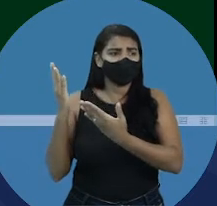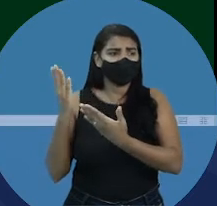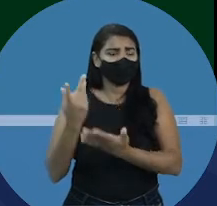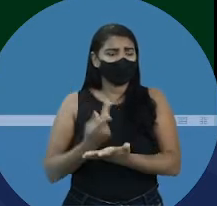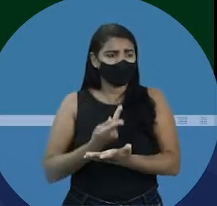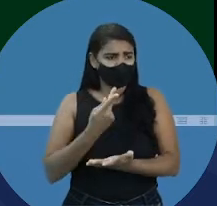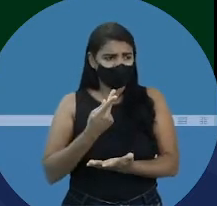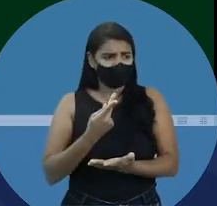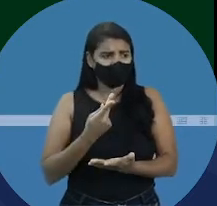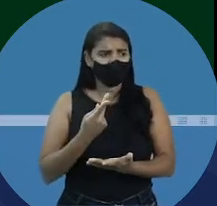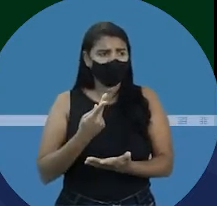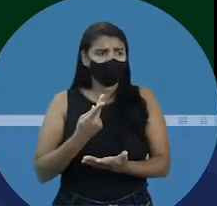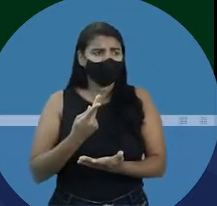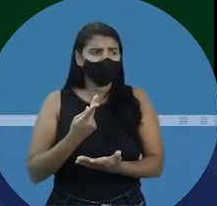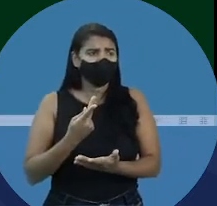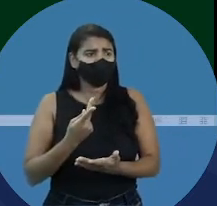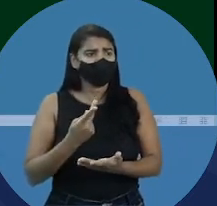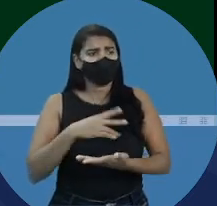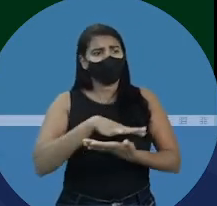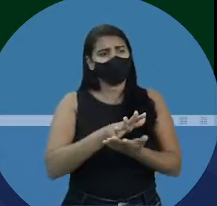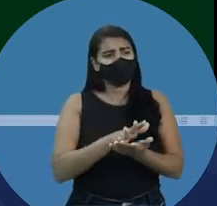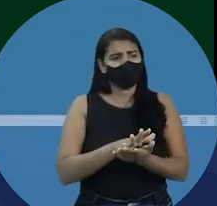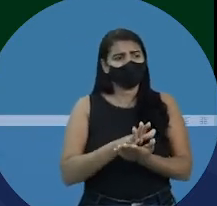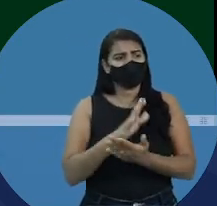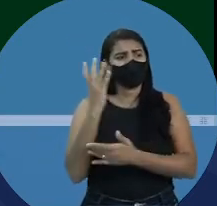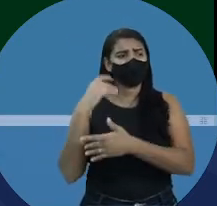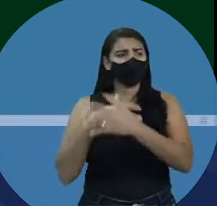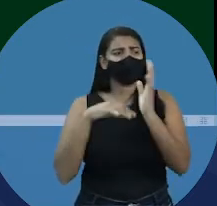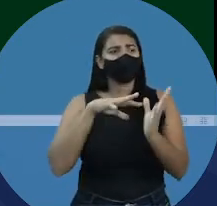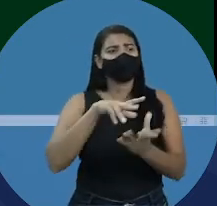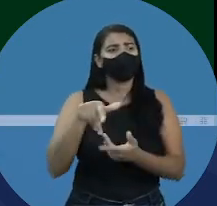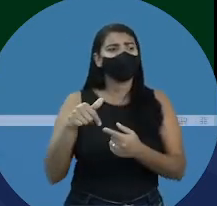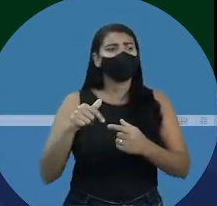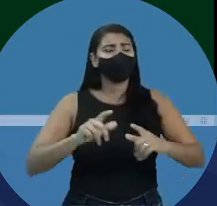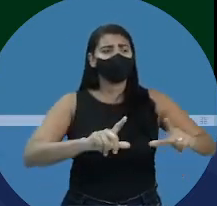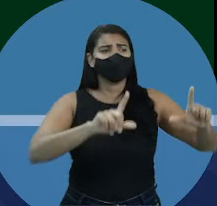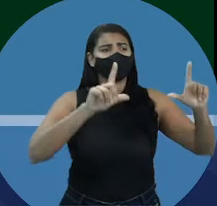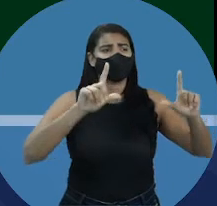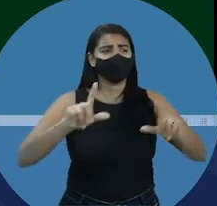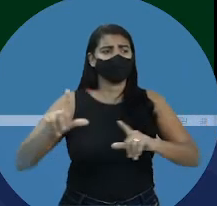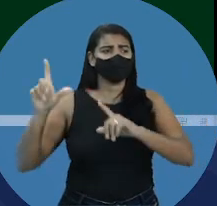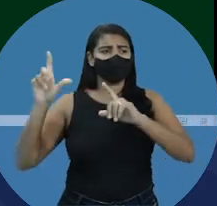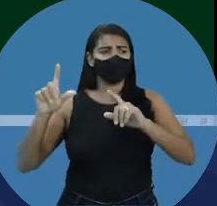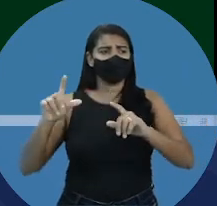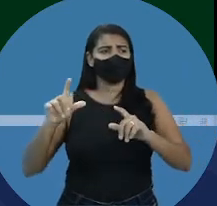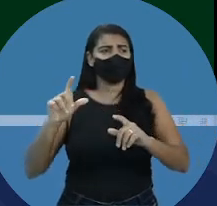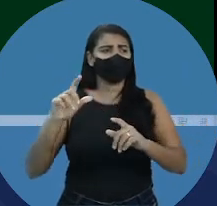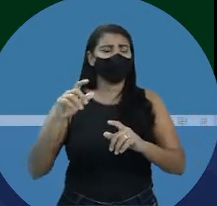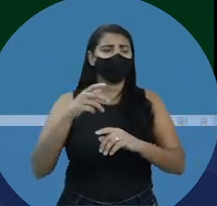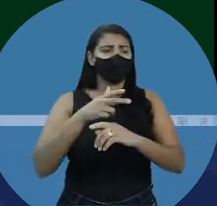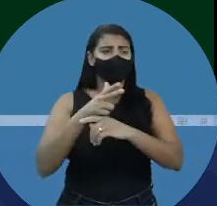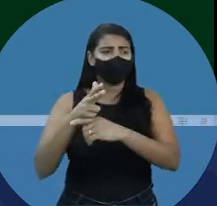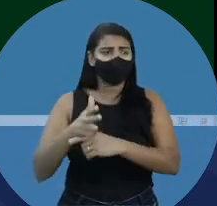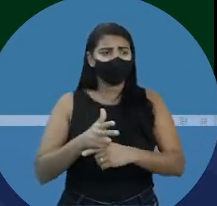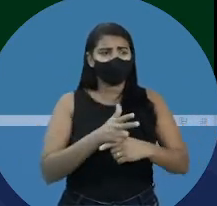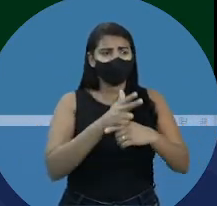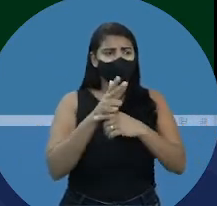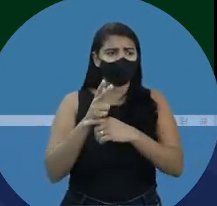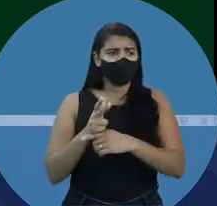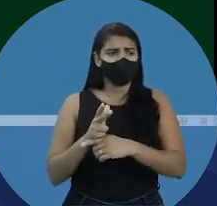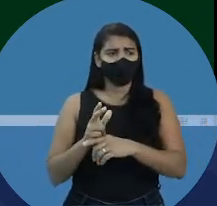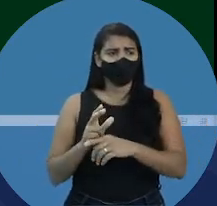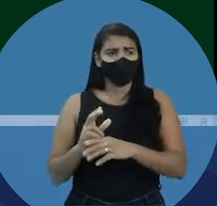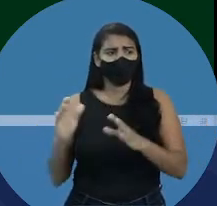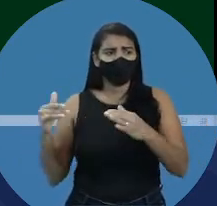situações de degradação ambiental, houve a exposição desses vídeos para a comunidade escolar, através